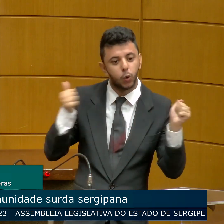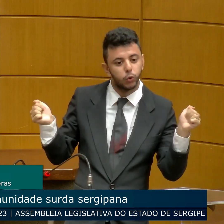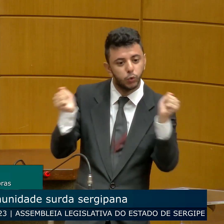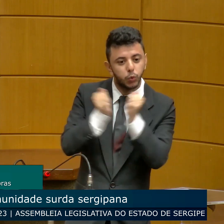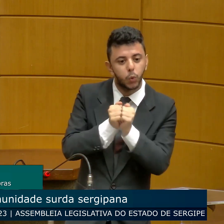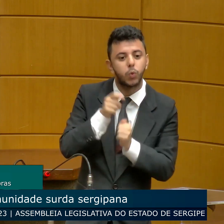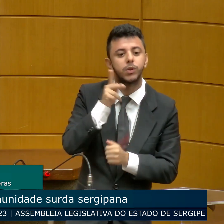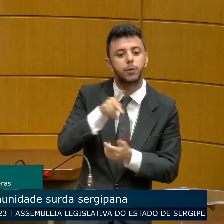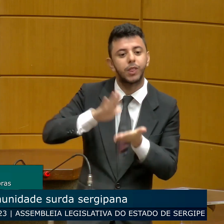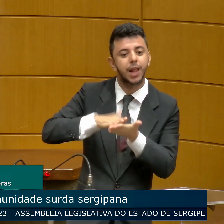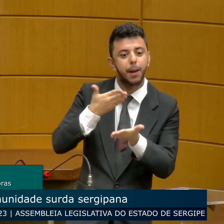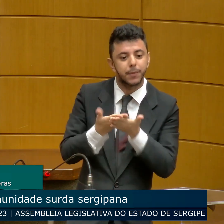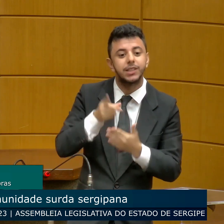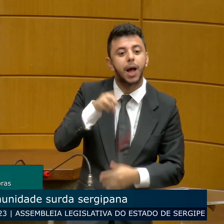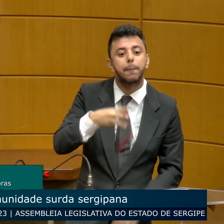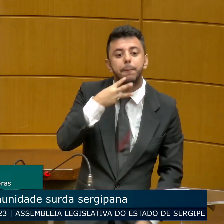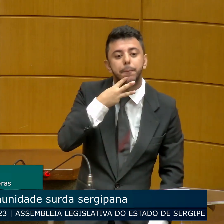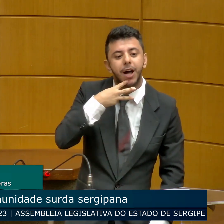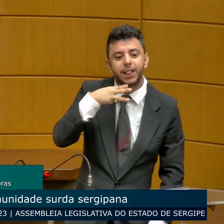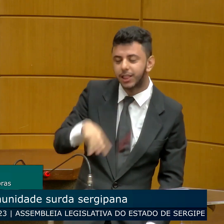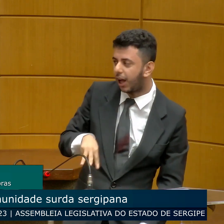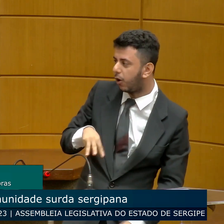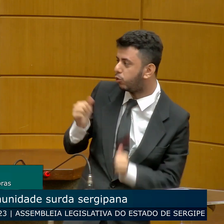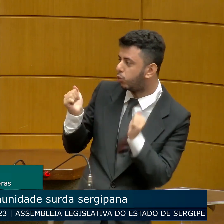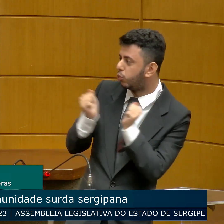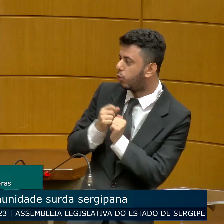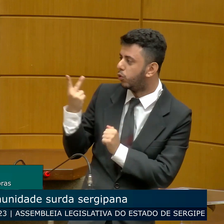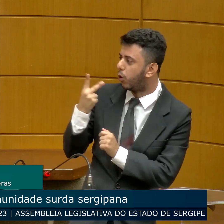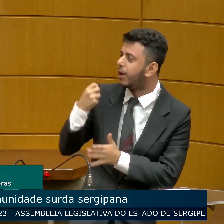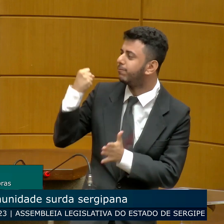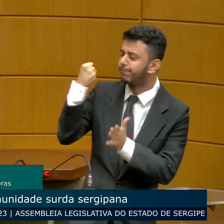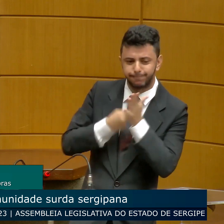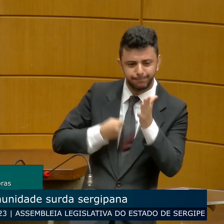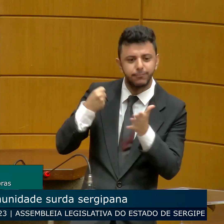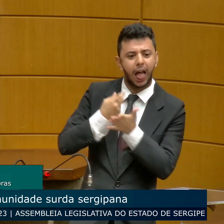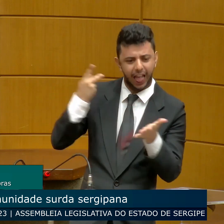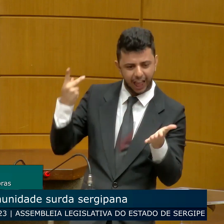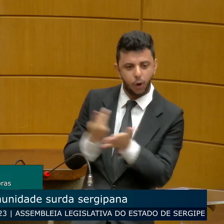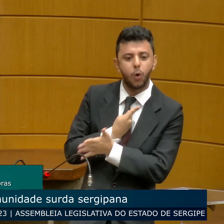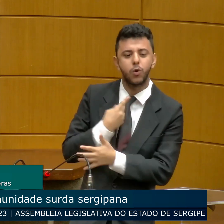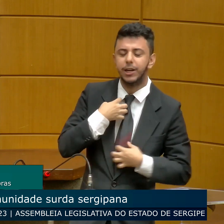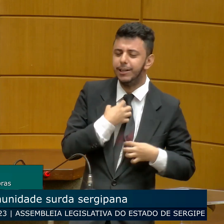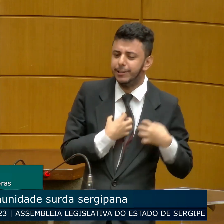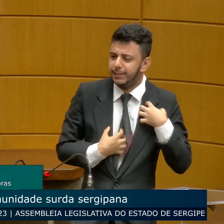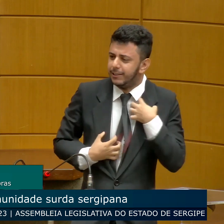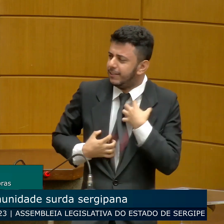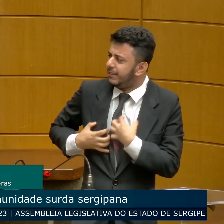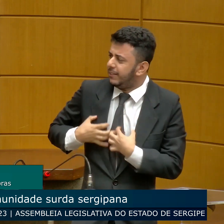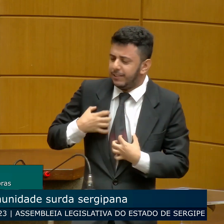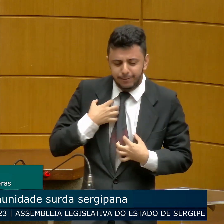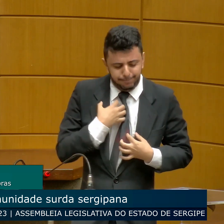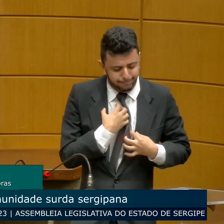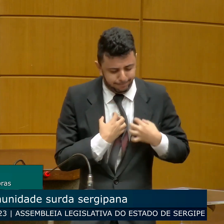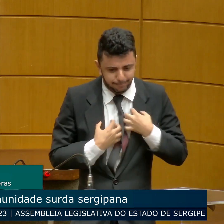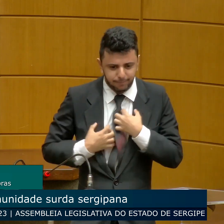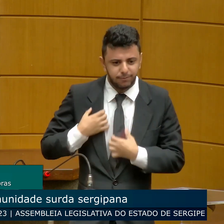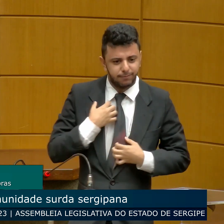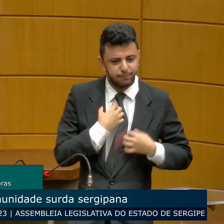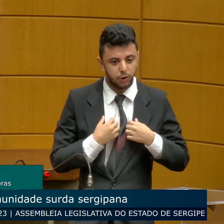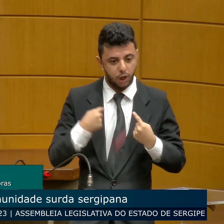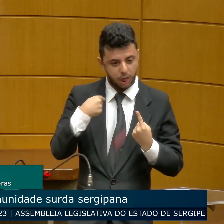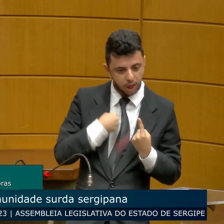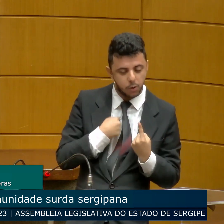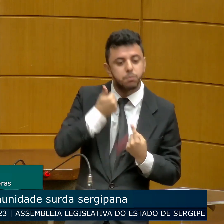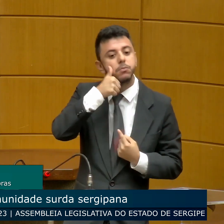que é fácil, não. Agradecemos aos intérpretes que estão junto com a gente, Mateus, né, que tem lutado com a gente, tem sentido